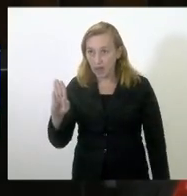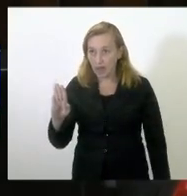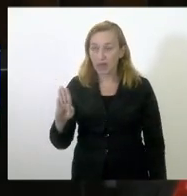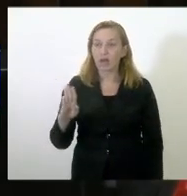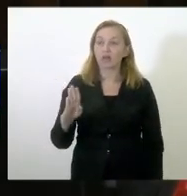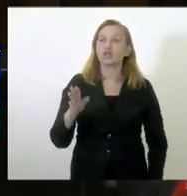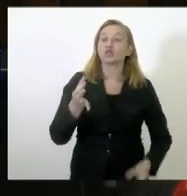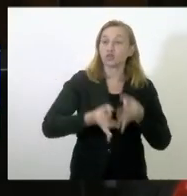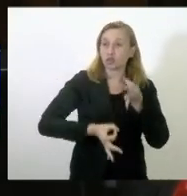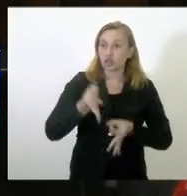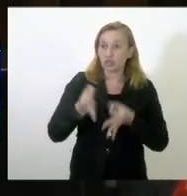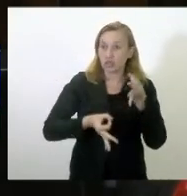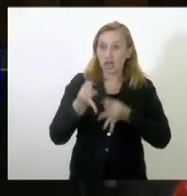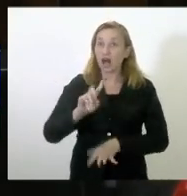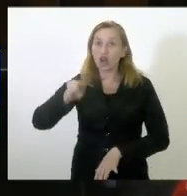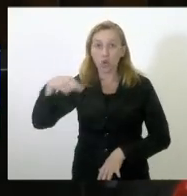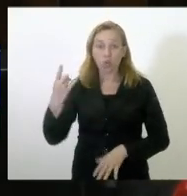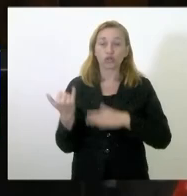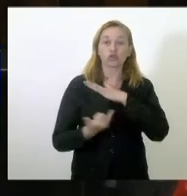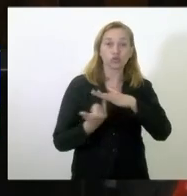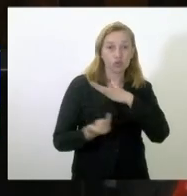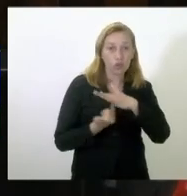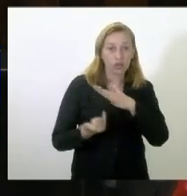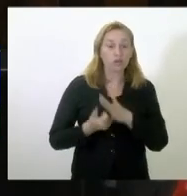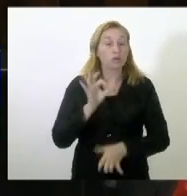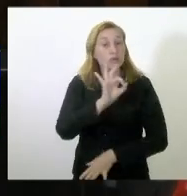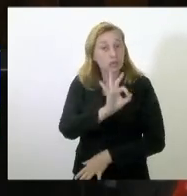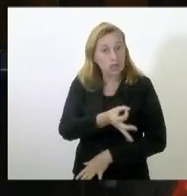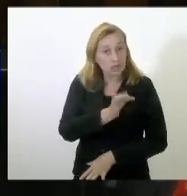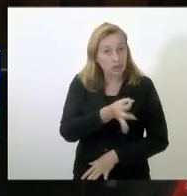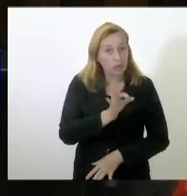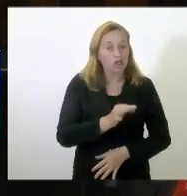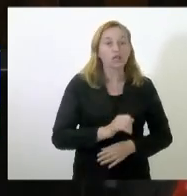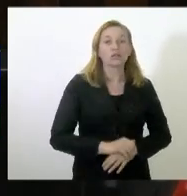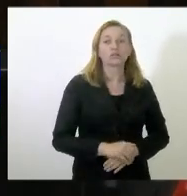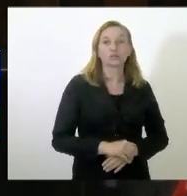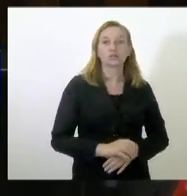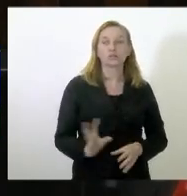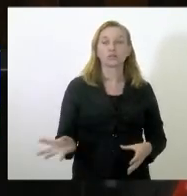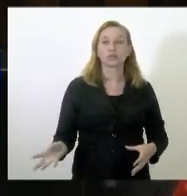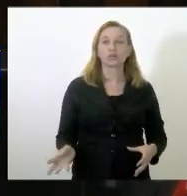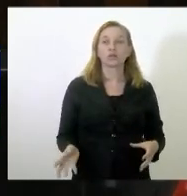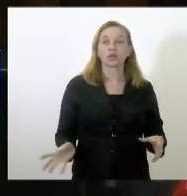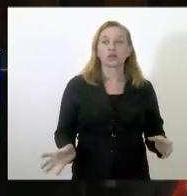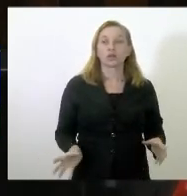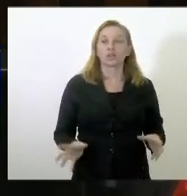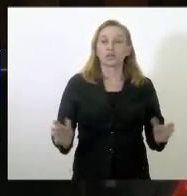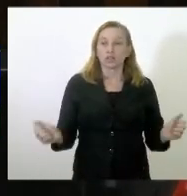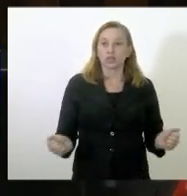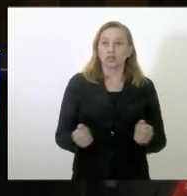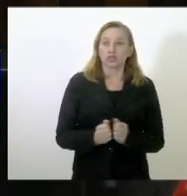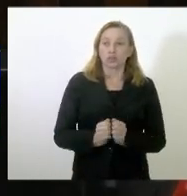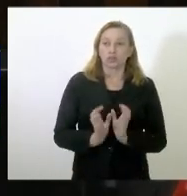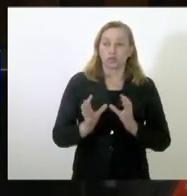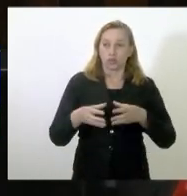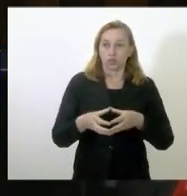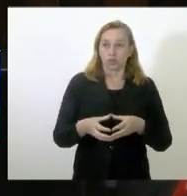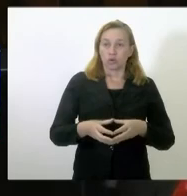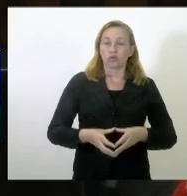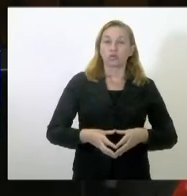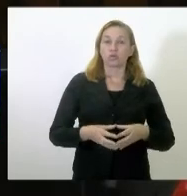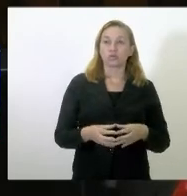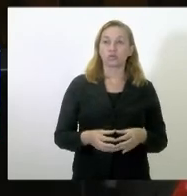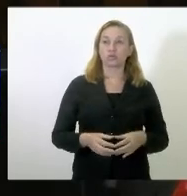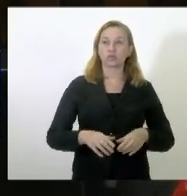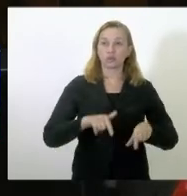do Judiciário e outras instituições que certamente compõem esse aparato que é a prestação jurisdicional ao servidor